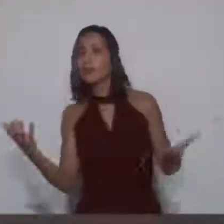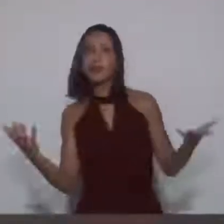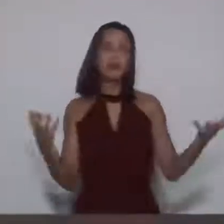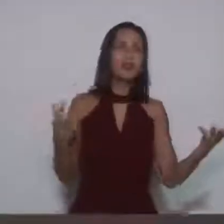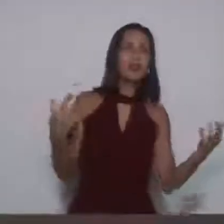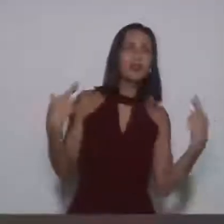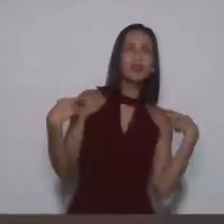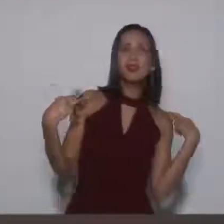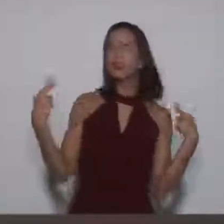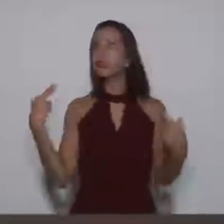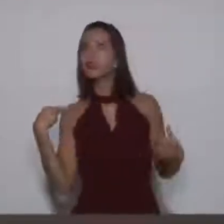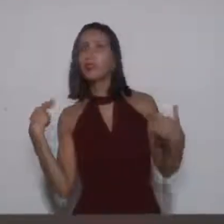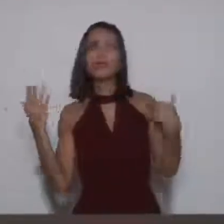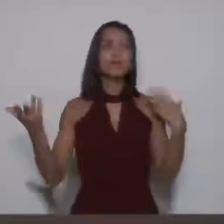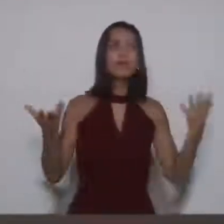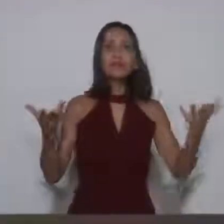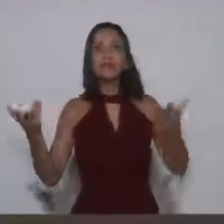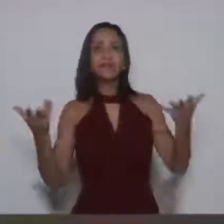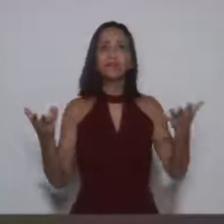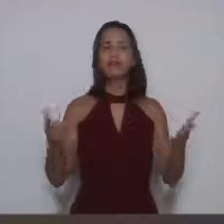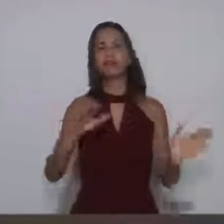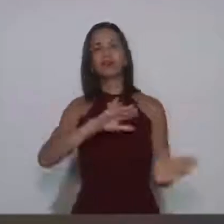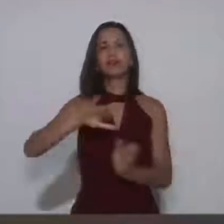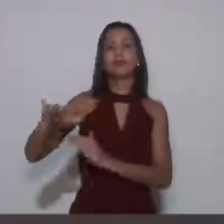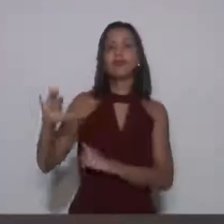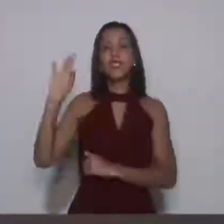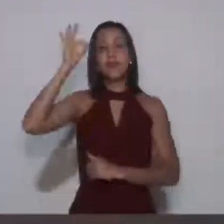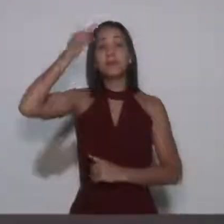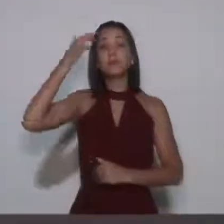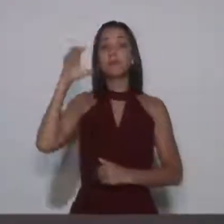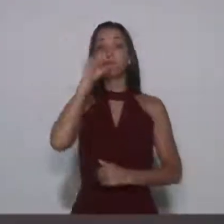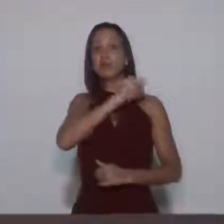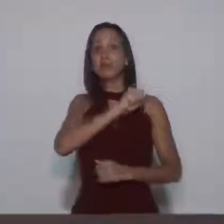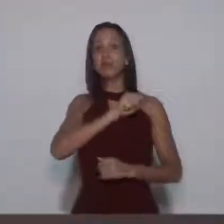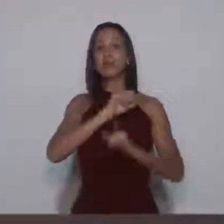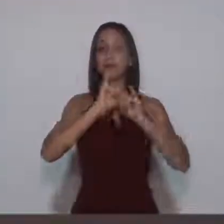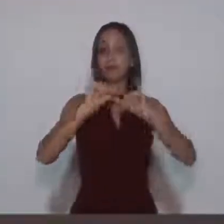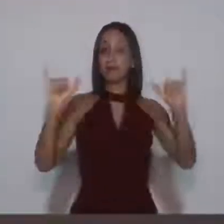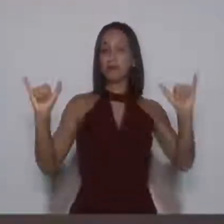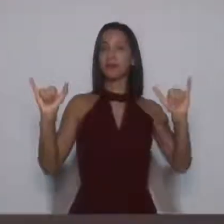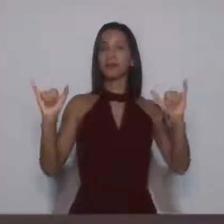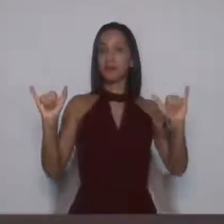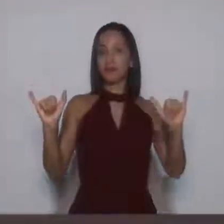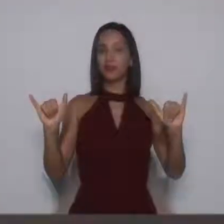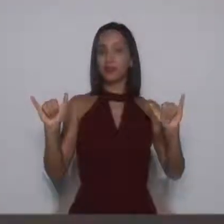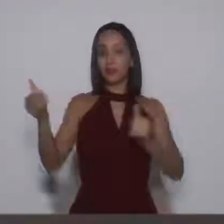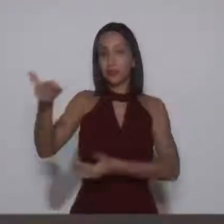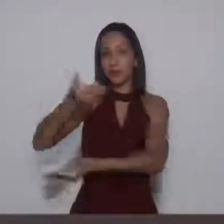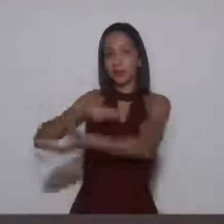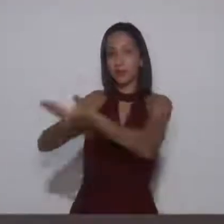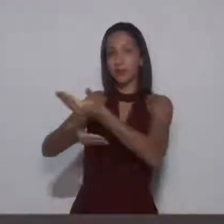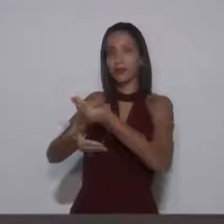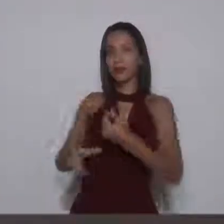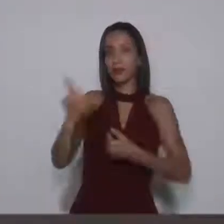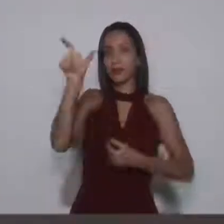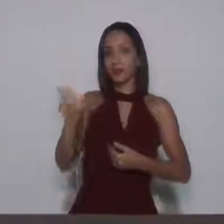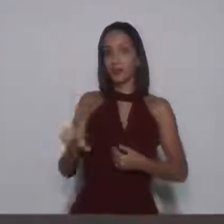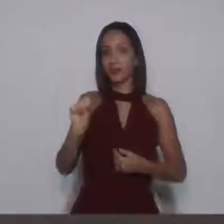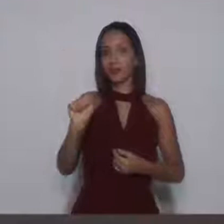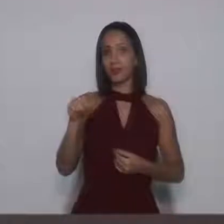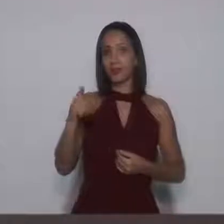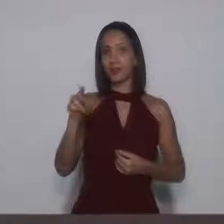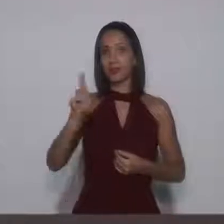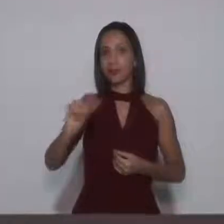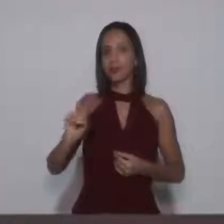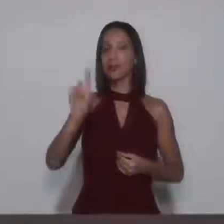empurra-empurra de conceito. Quero falar rapidamente também, recebi o retorno aqui do Sandro Sartori, né, o diretor